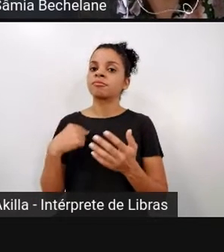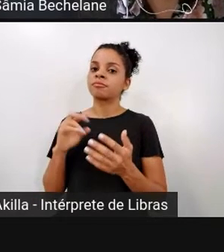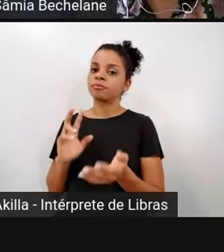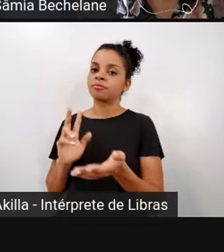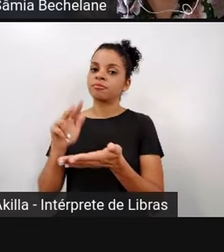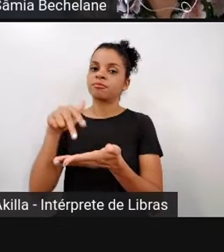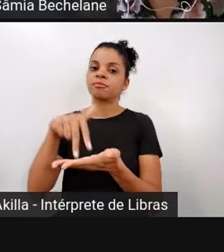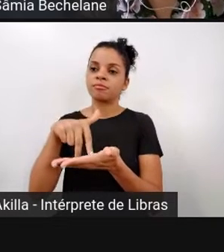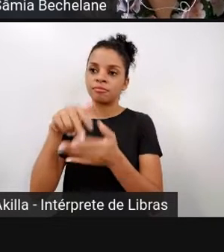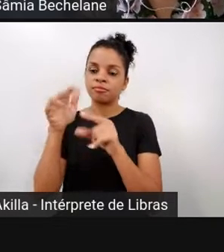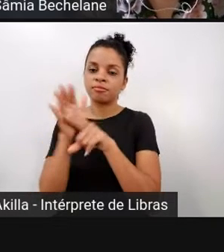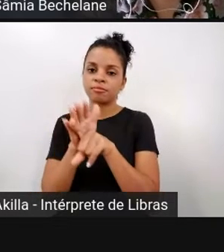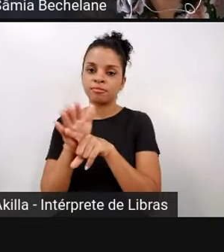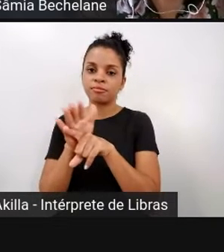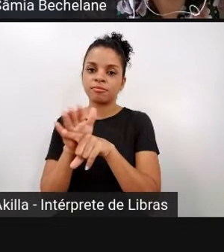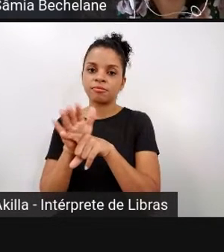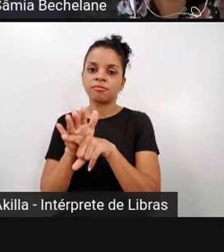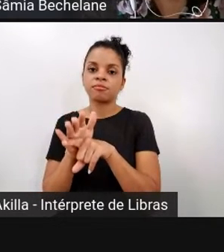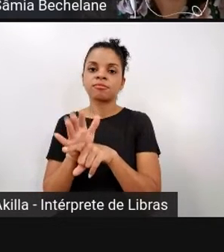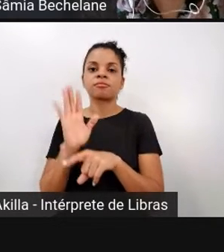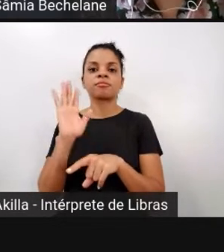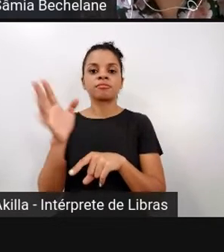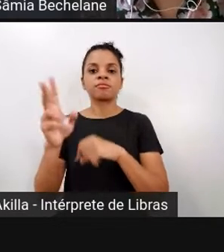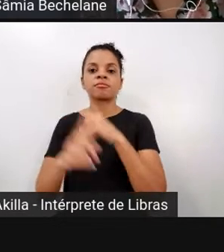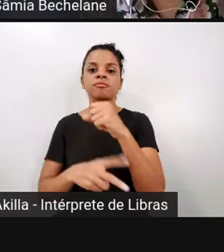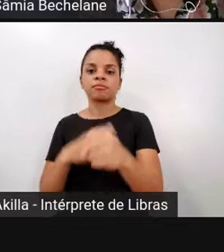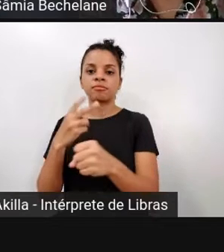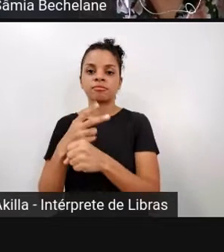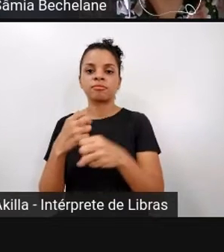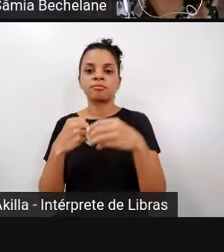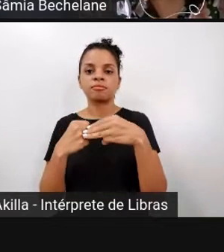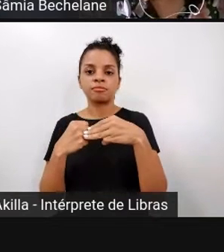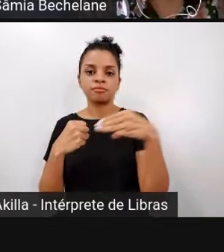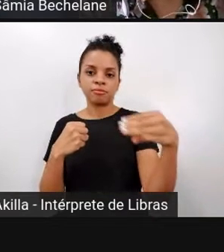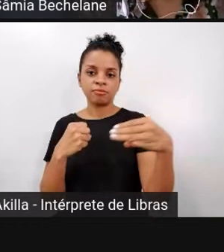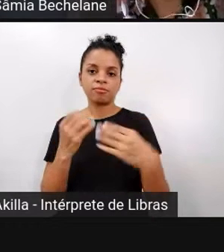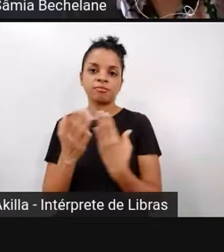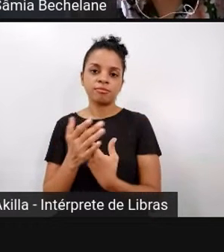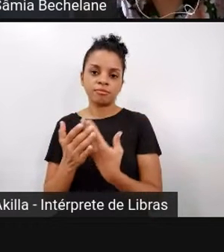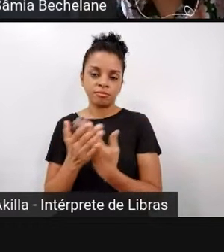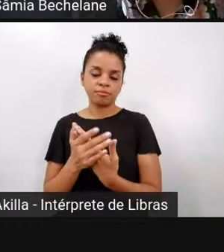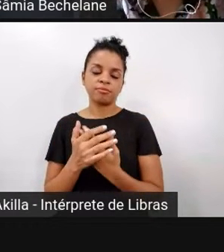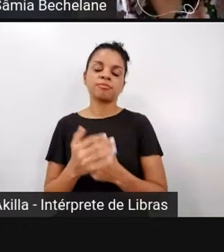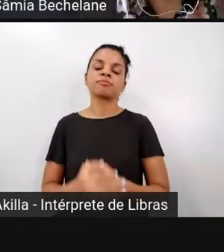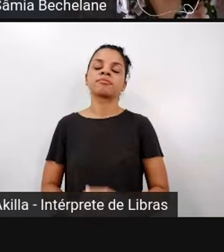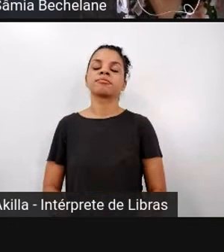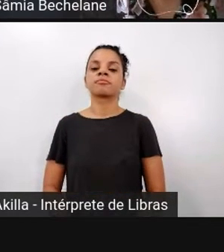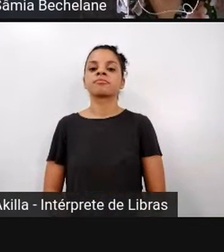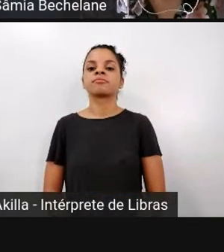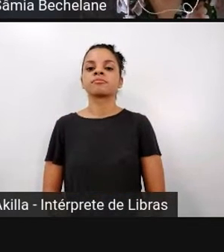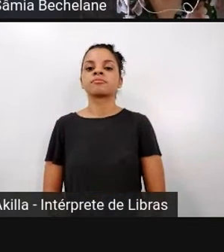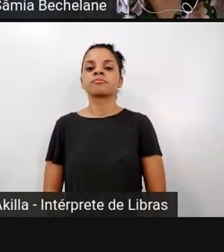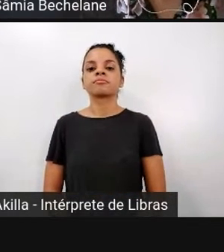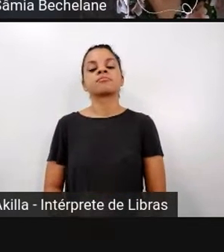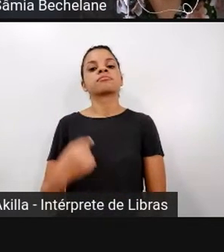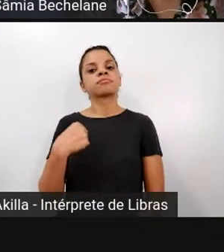Eu estou no segundo ano do mestrado aqui. Então, eu sou também servidora da Câmara e eu